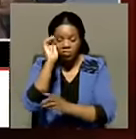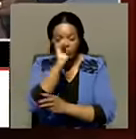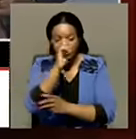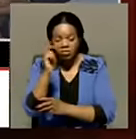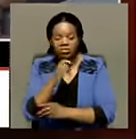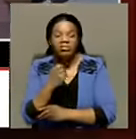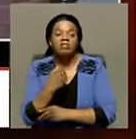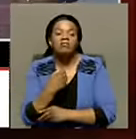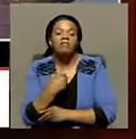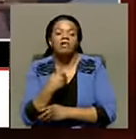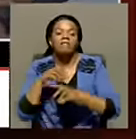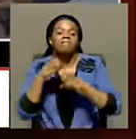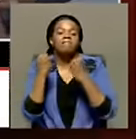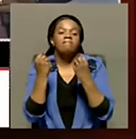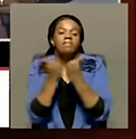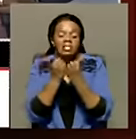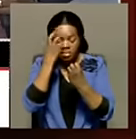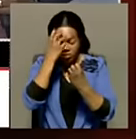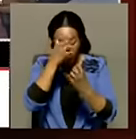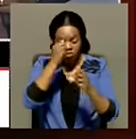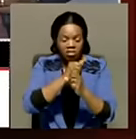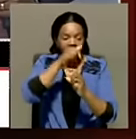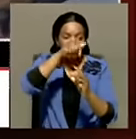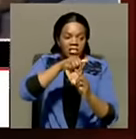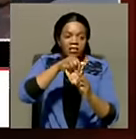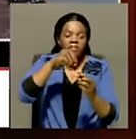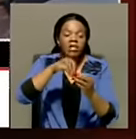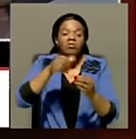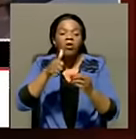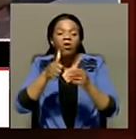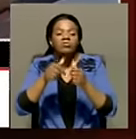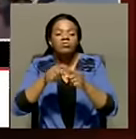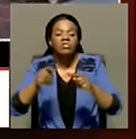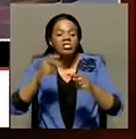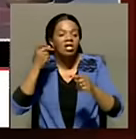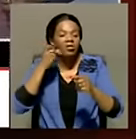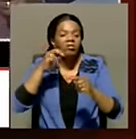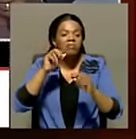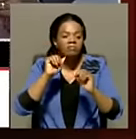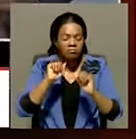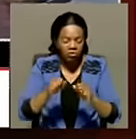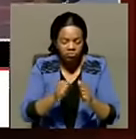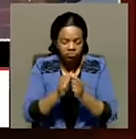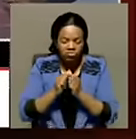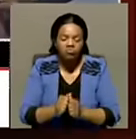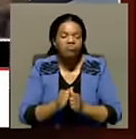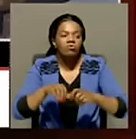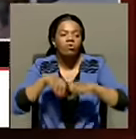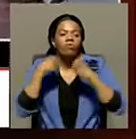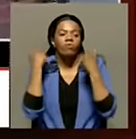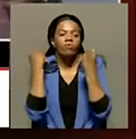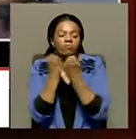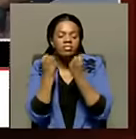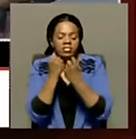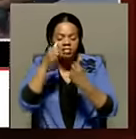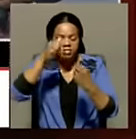empresa privada, mas existem outros segmentos em que Angola precisa também do investimento norte-americano.